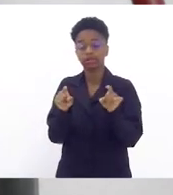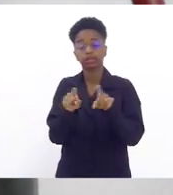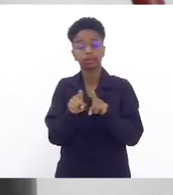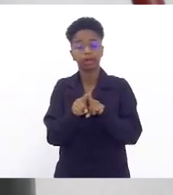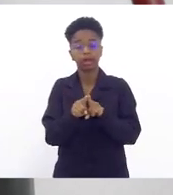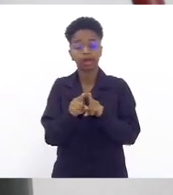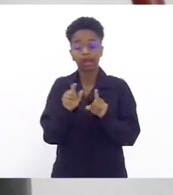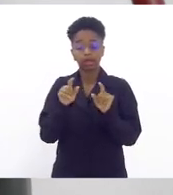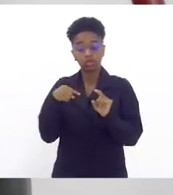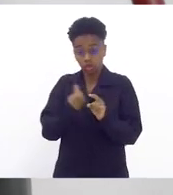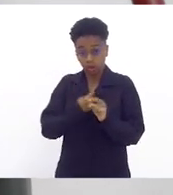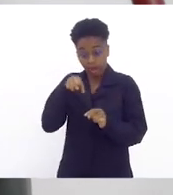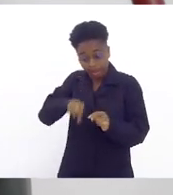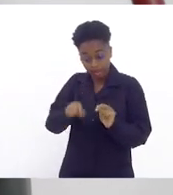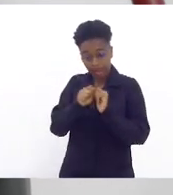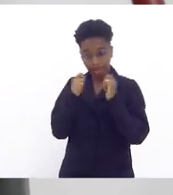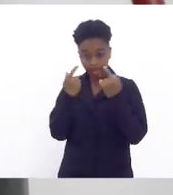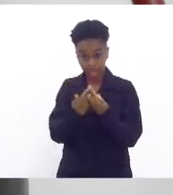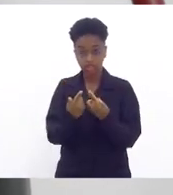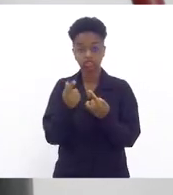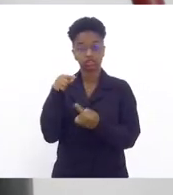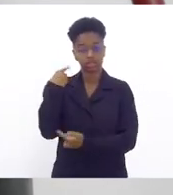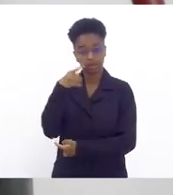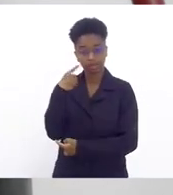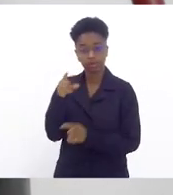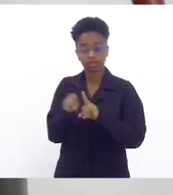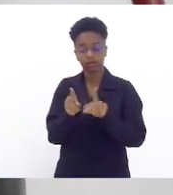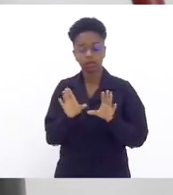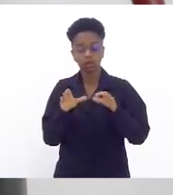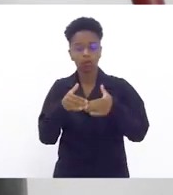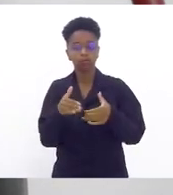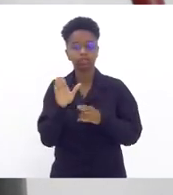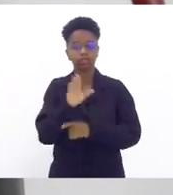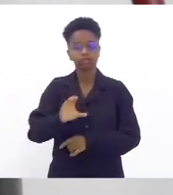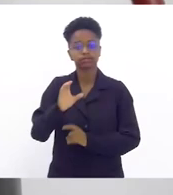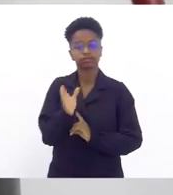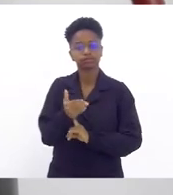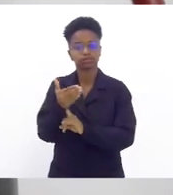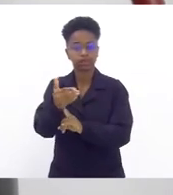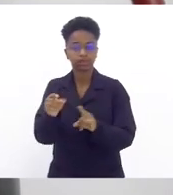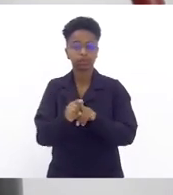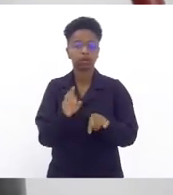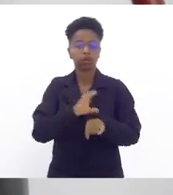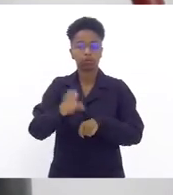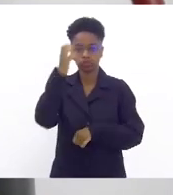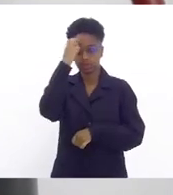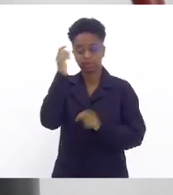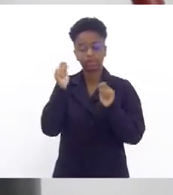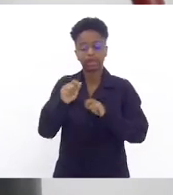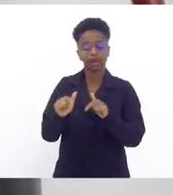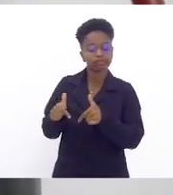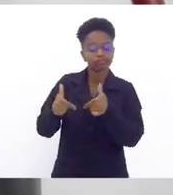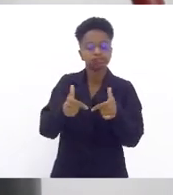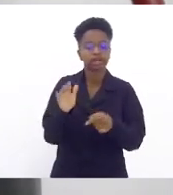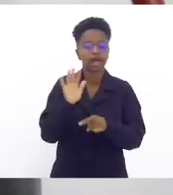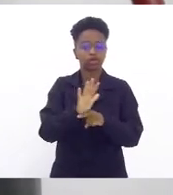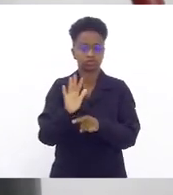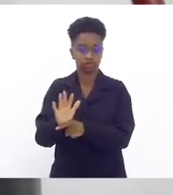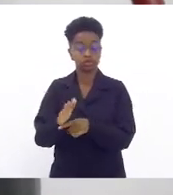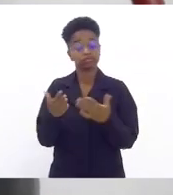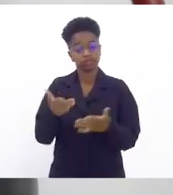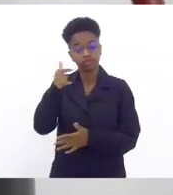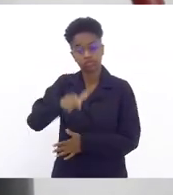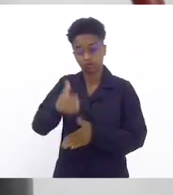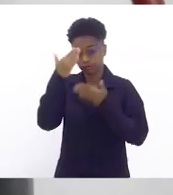que é alérgica o que que nós como deputados como comissão sem tecnologia e cultura podemos fazer para ajudar é isso mais uma vez